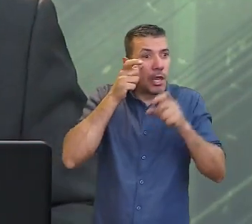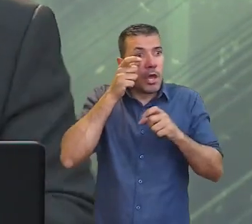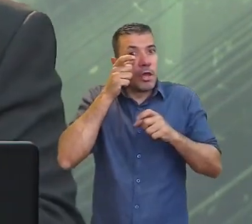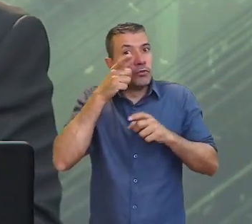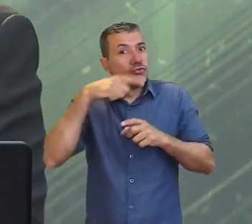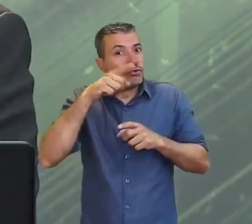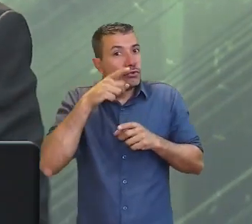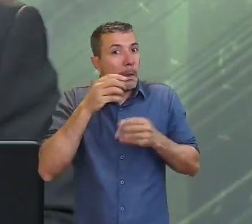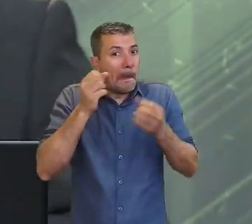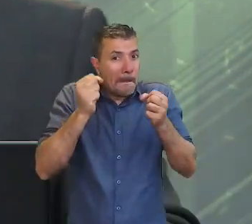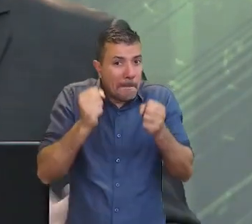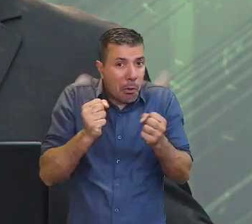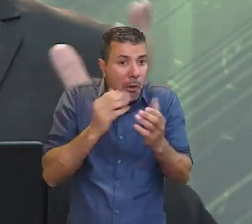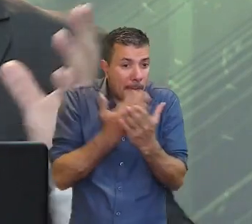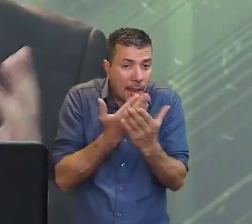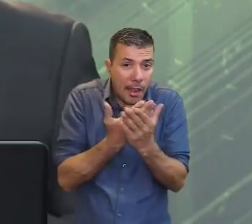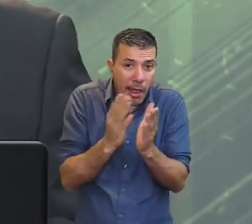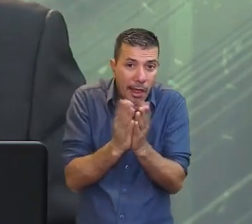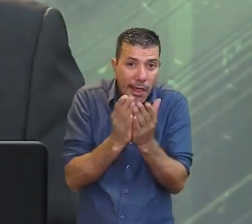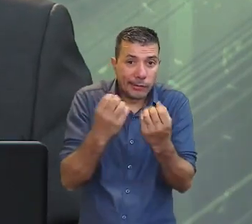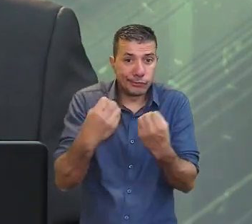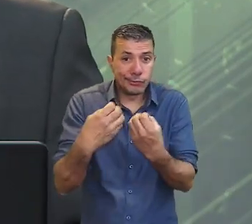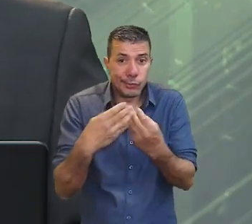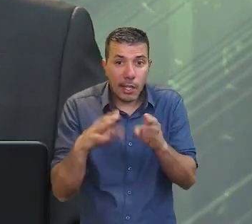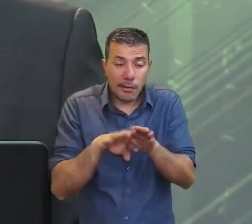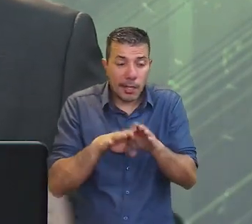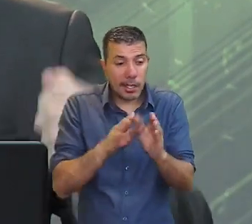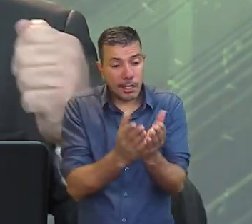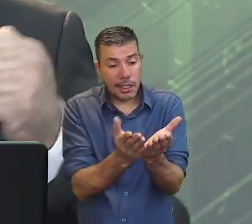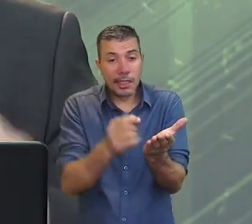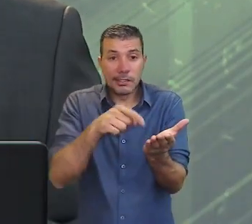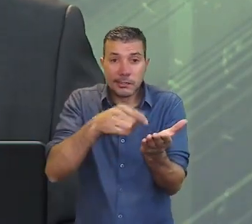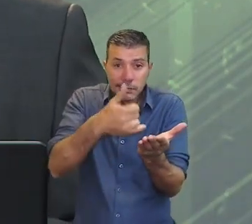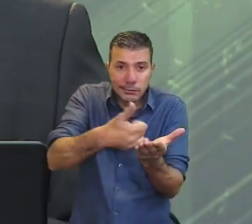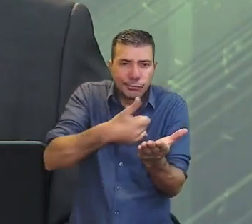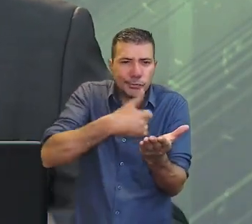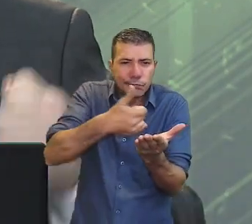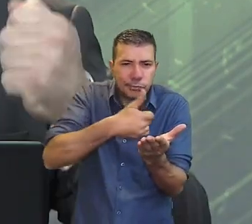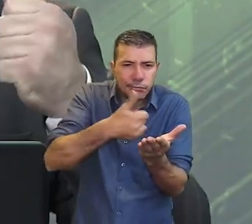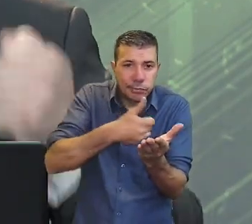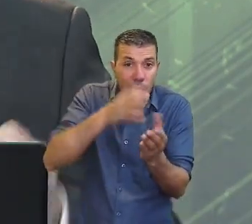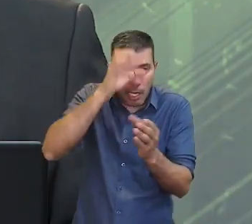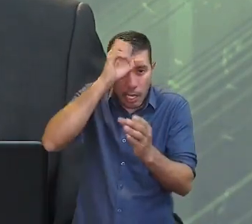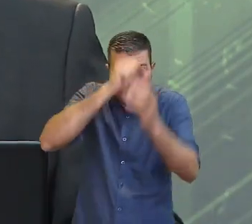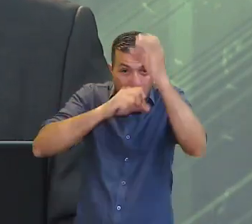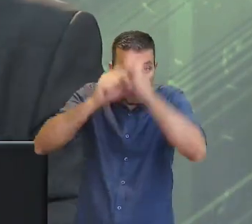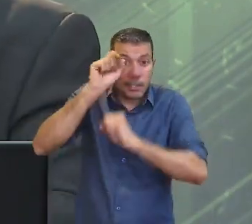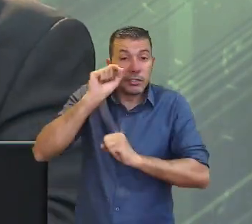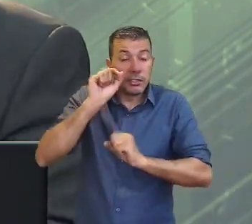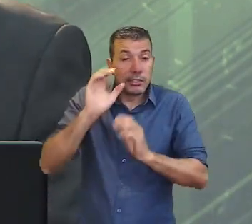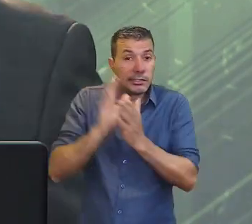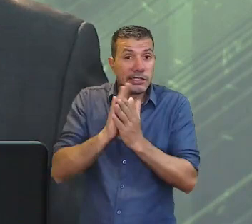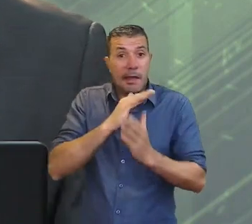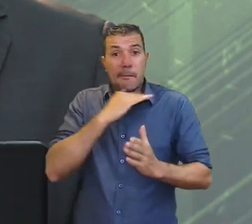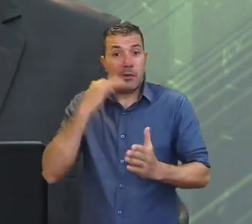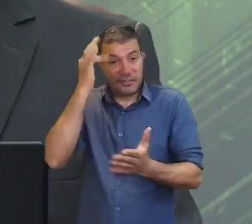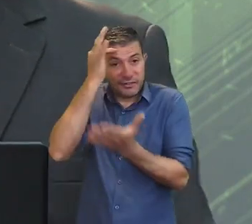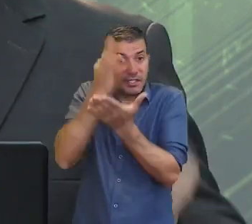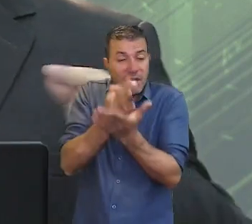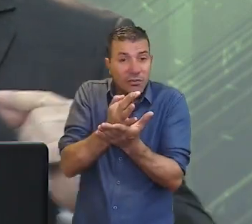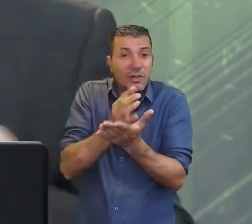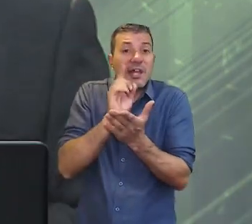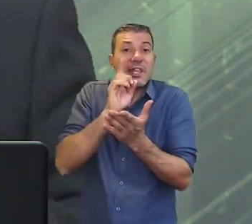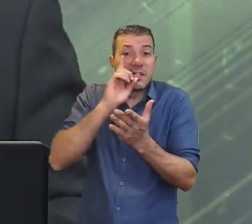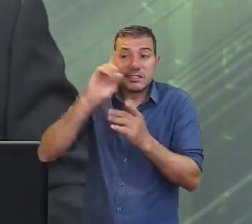você possa se apegar à Bíblia, os ensinamentos da palavra de Deus, para que eu e você sejamos fiéis até a morte naquilo que Deus nos pediu.